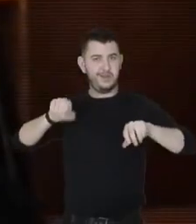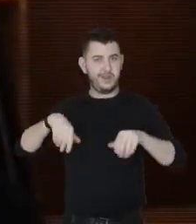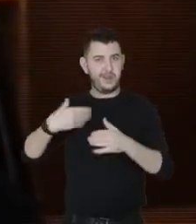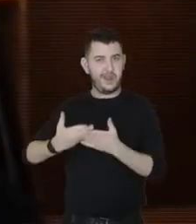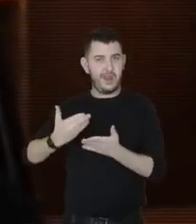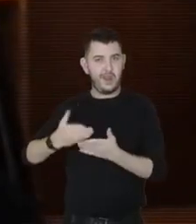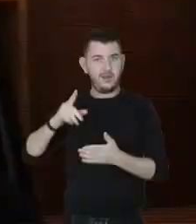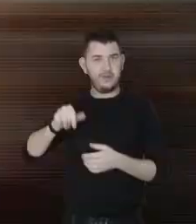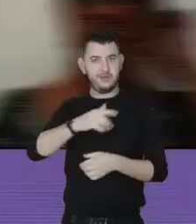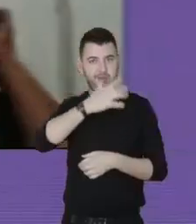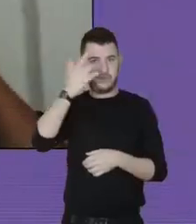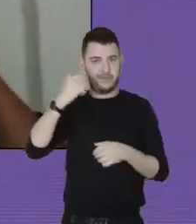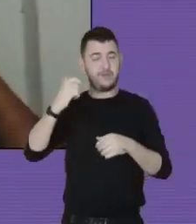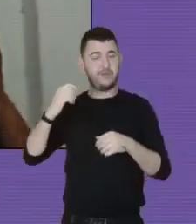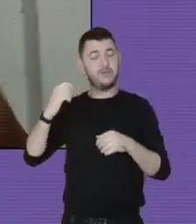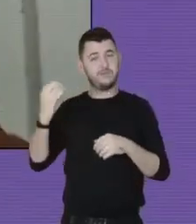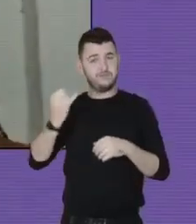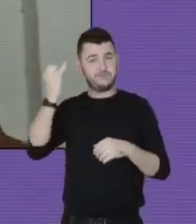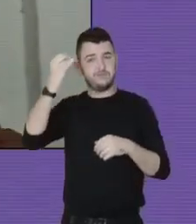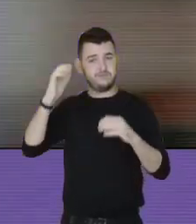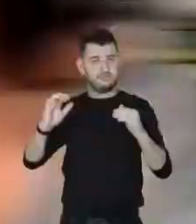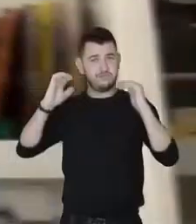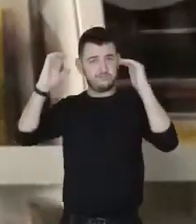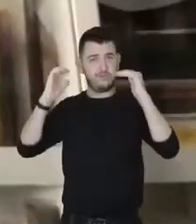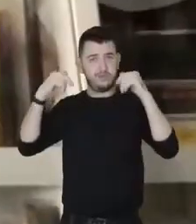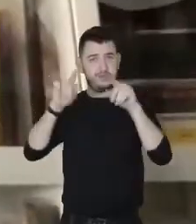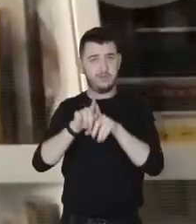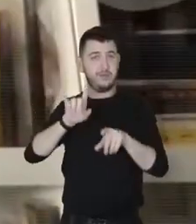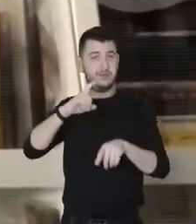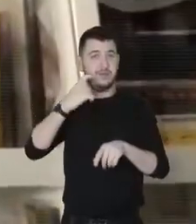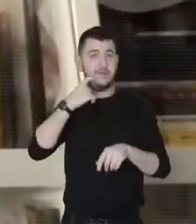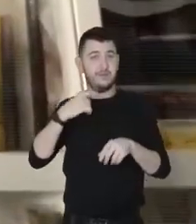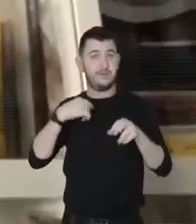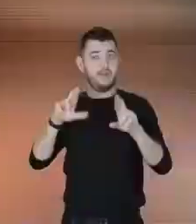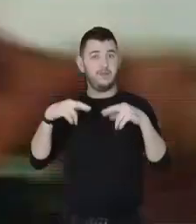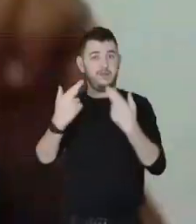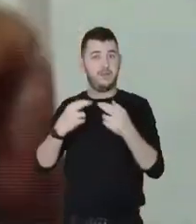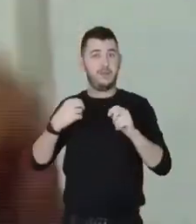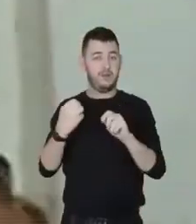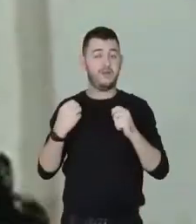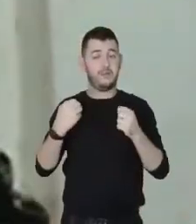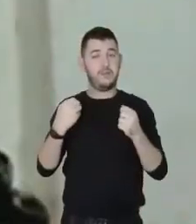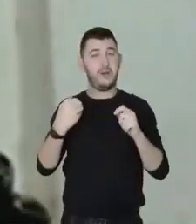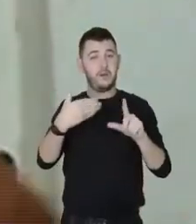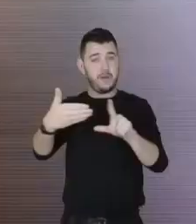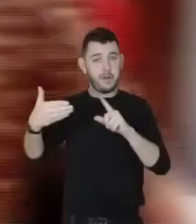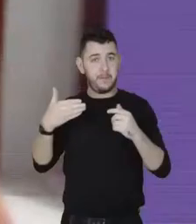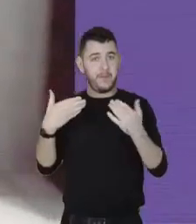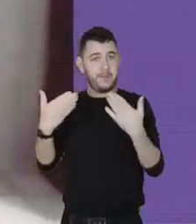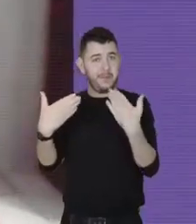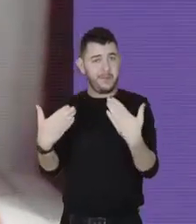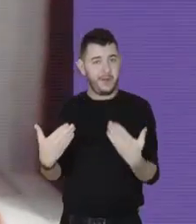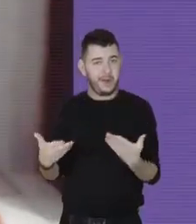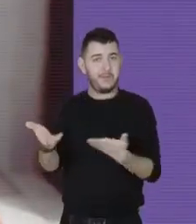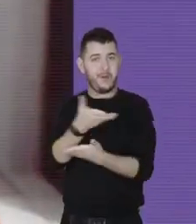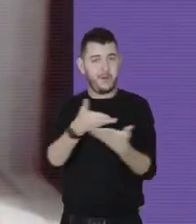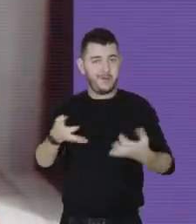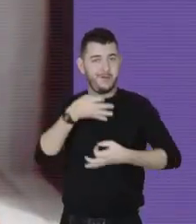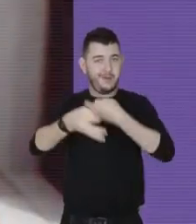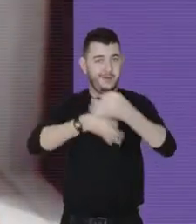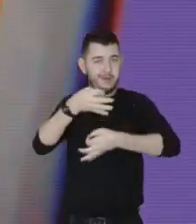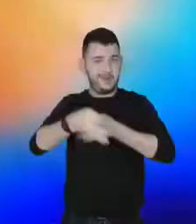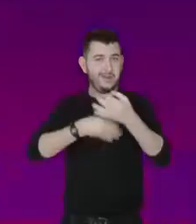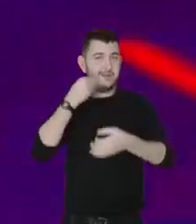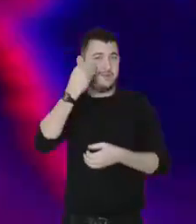mulheres de notório saber. Às sextas-feiras, nossas colaboradoras se reúnem em uma roda de conversa para trocar experiências e visões sobre o assunto.